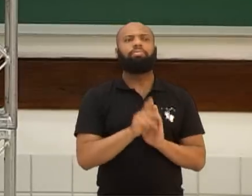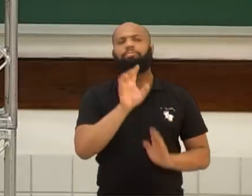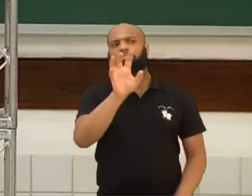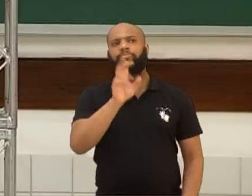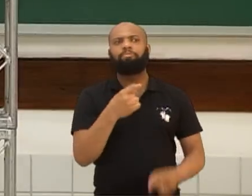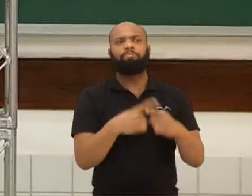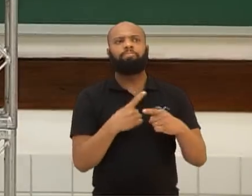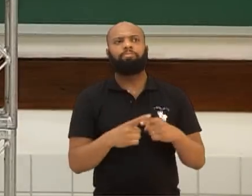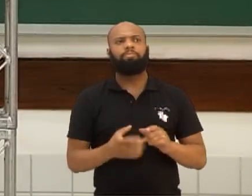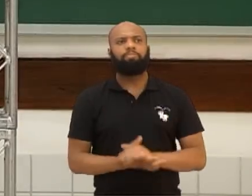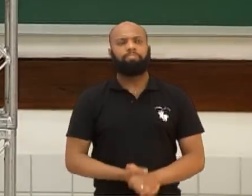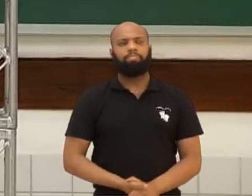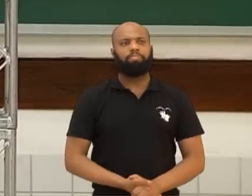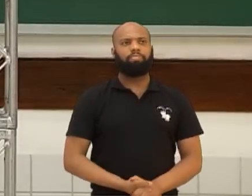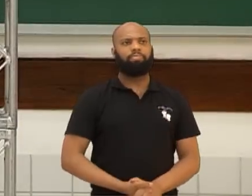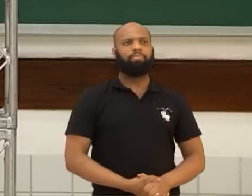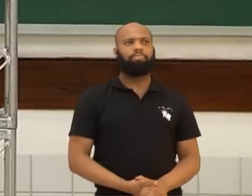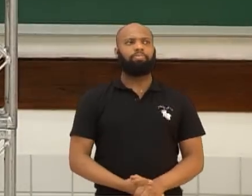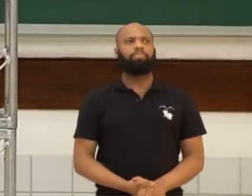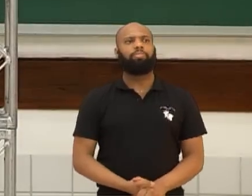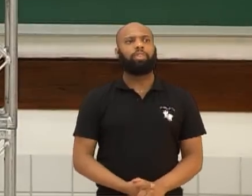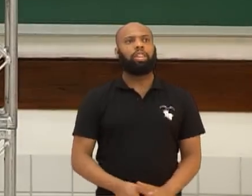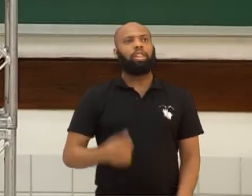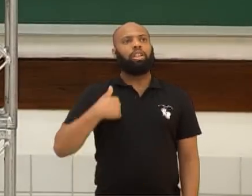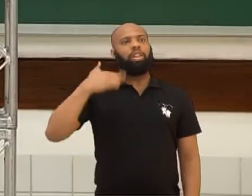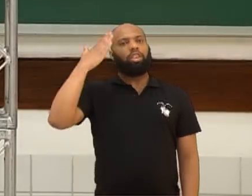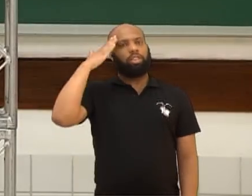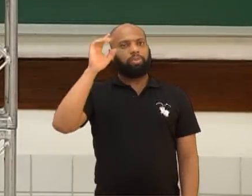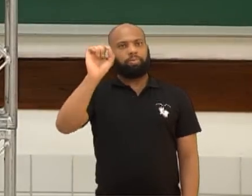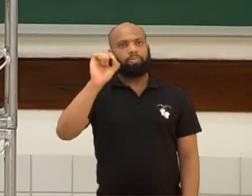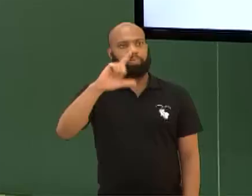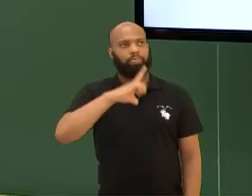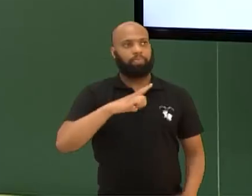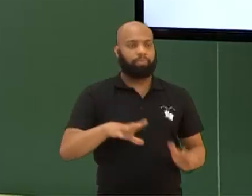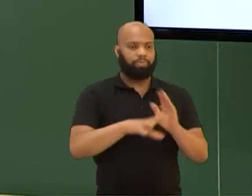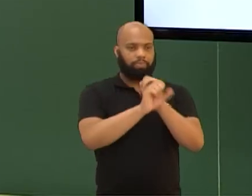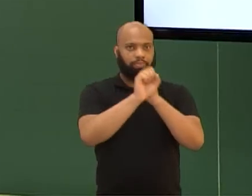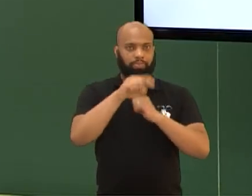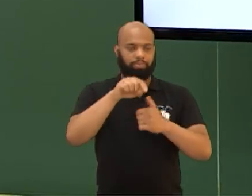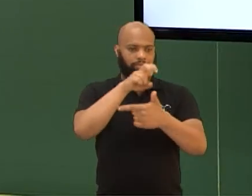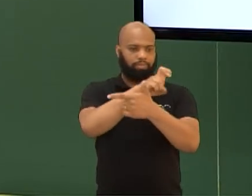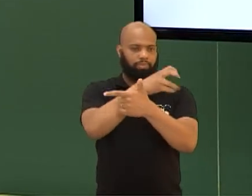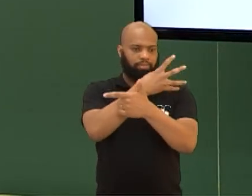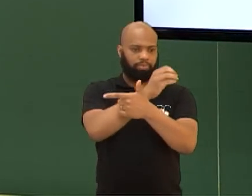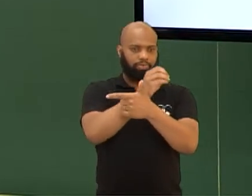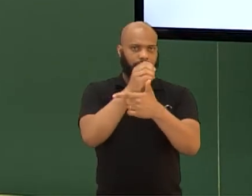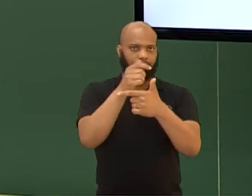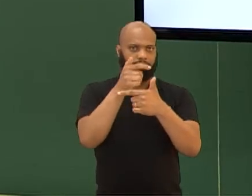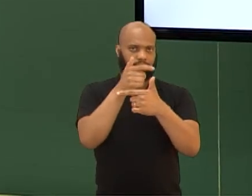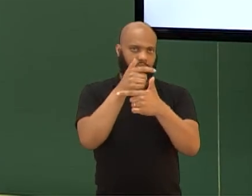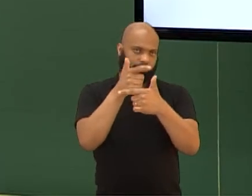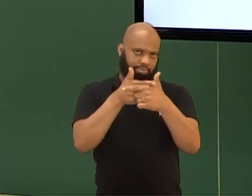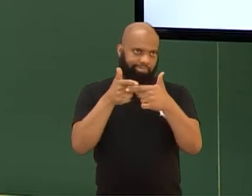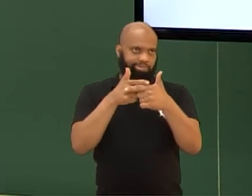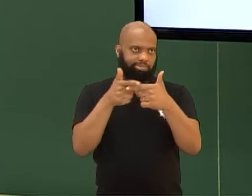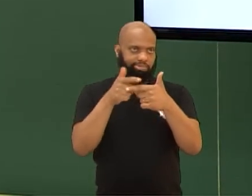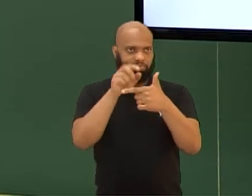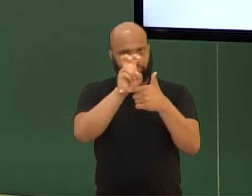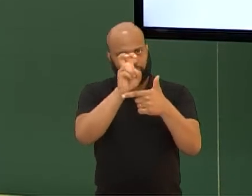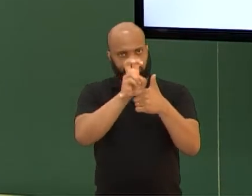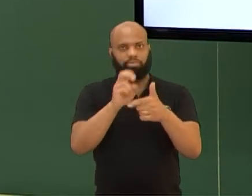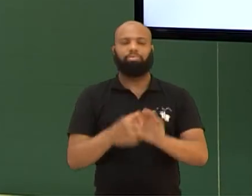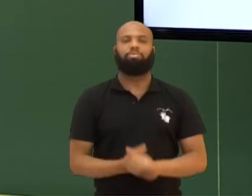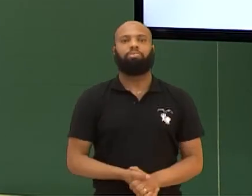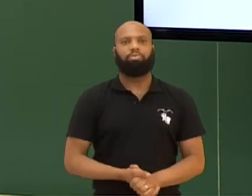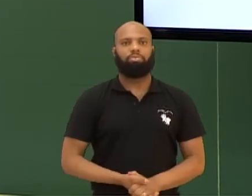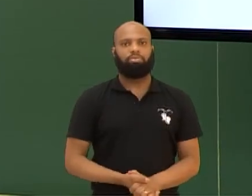bom? Então, vem aqui, ó. Então, eu sei que a soma é 540 graus. Como é um pentágono, é